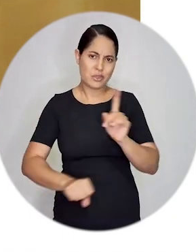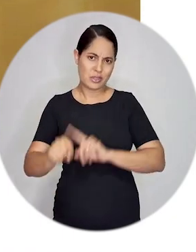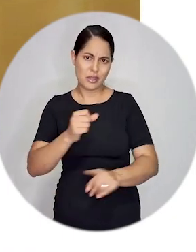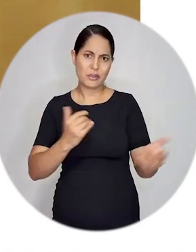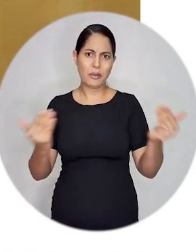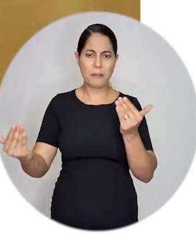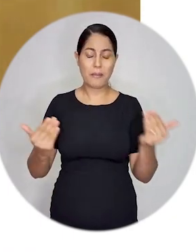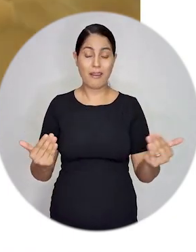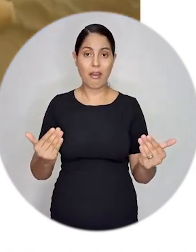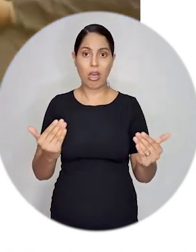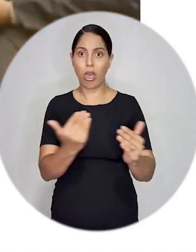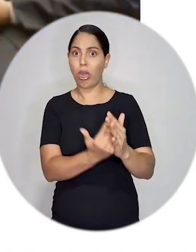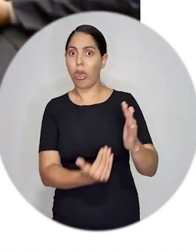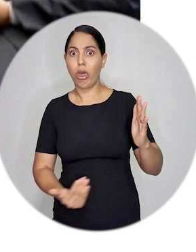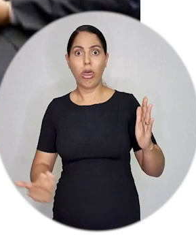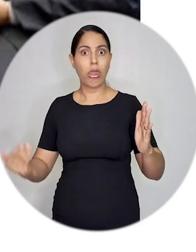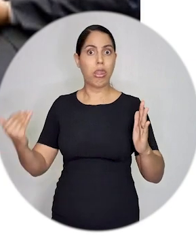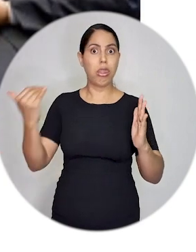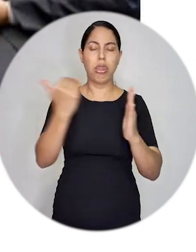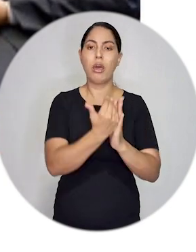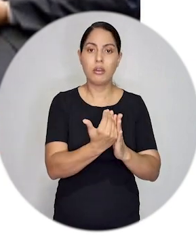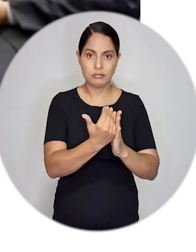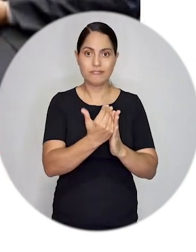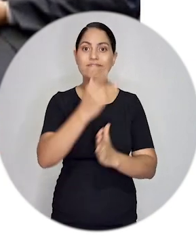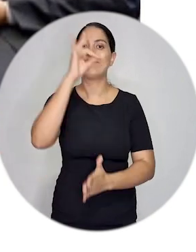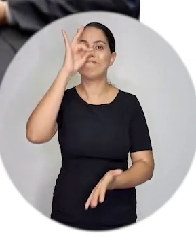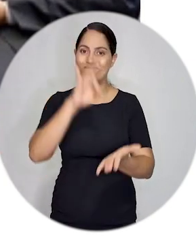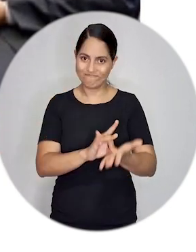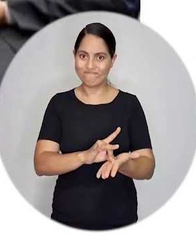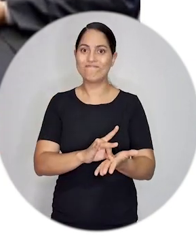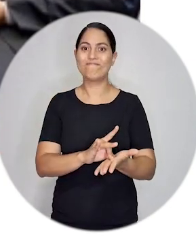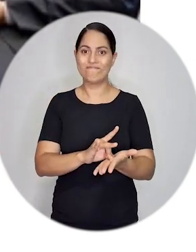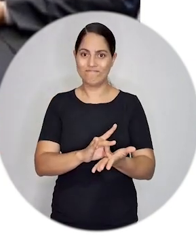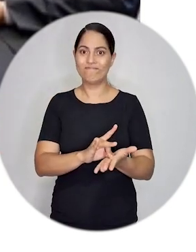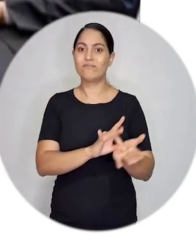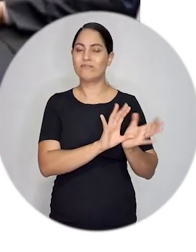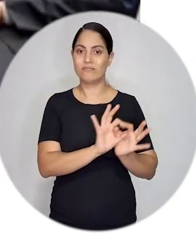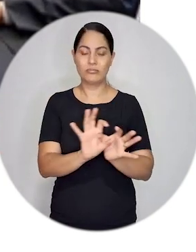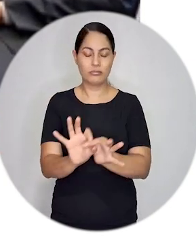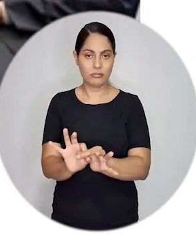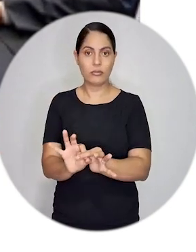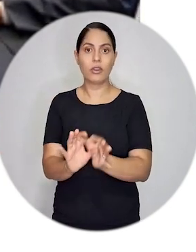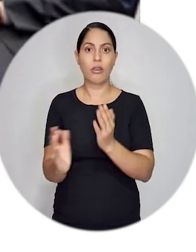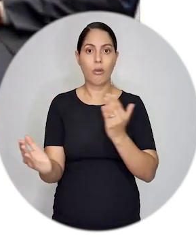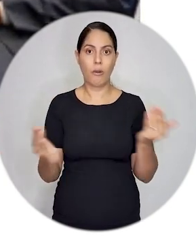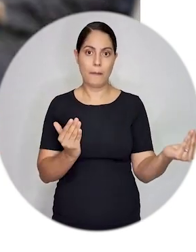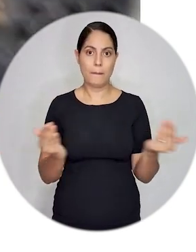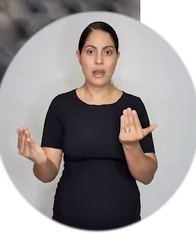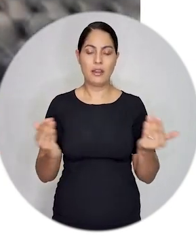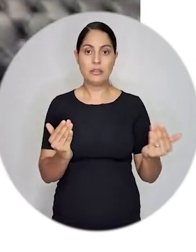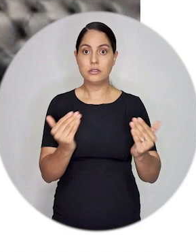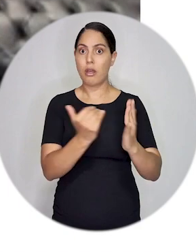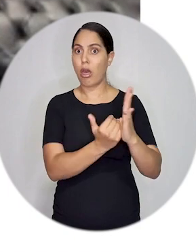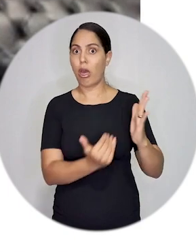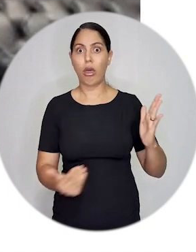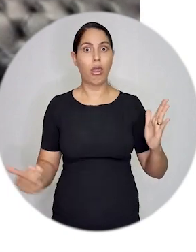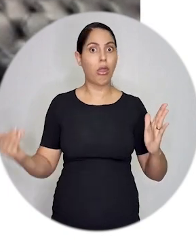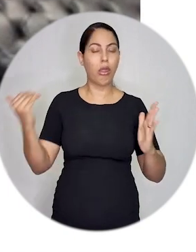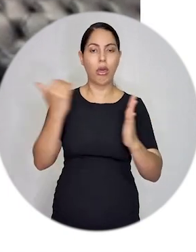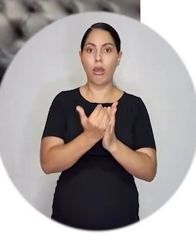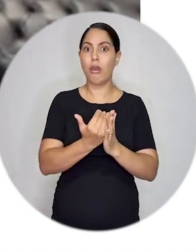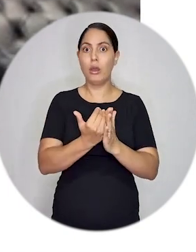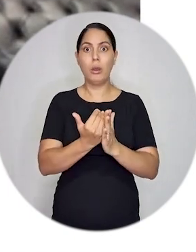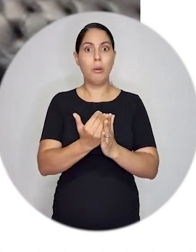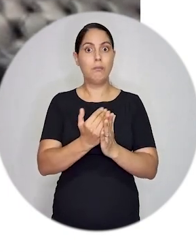atendem pessoas físicas, aí haverá um aumento efetivo no custo do serviço e um aumento drástico, que